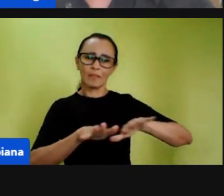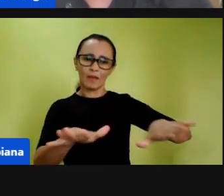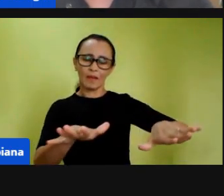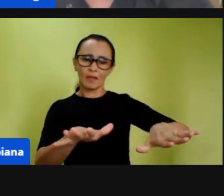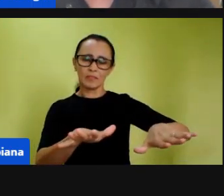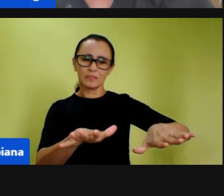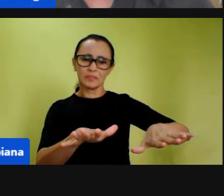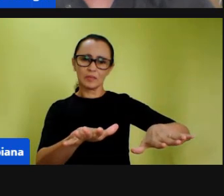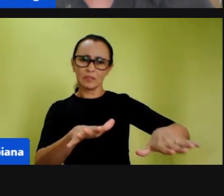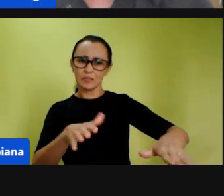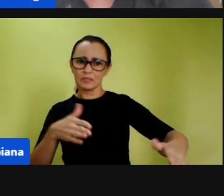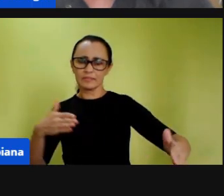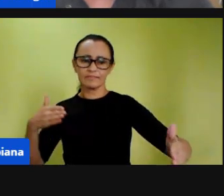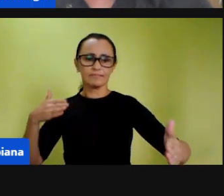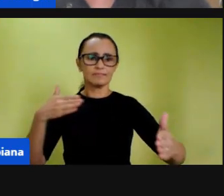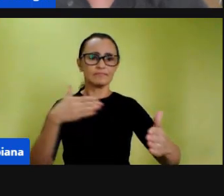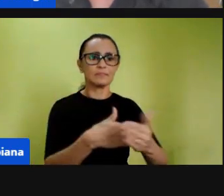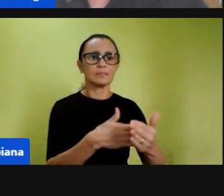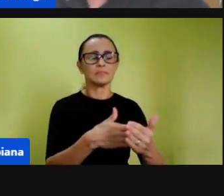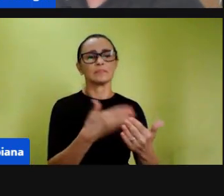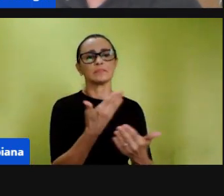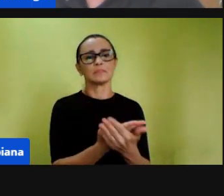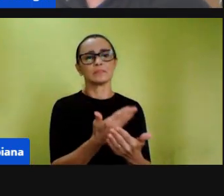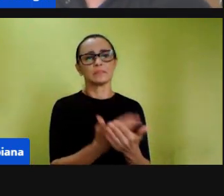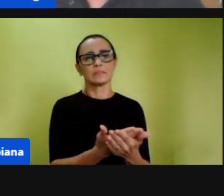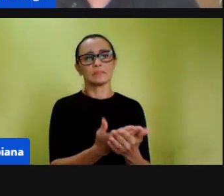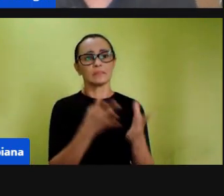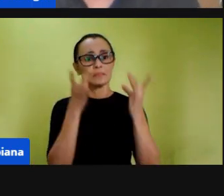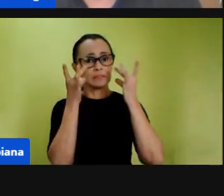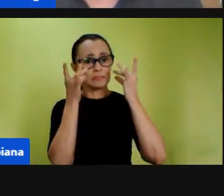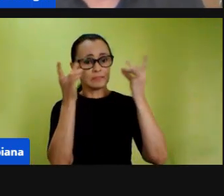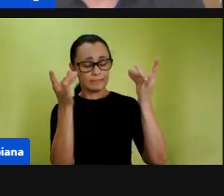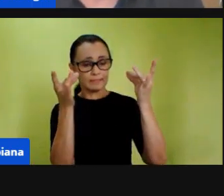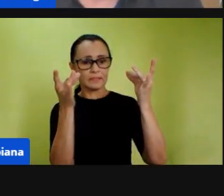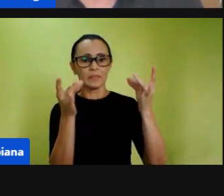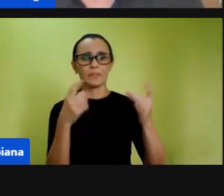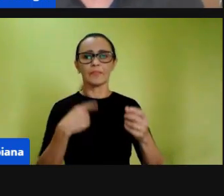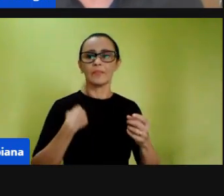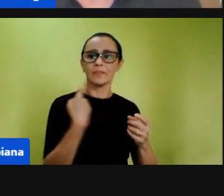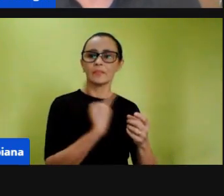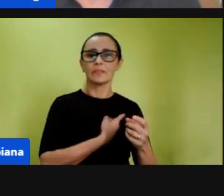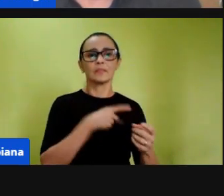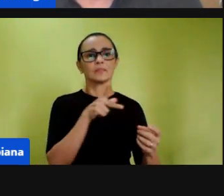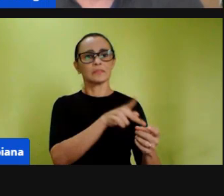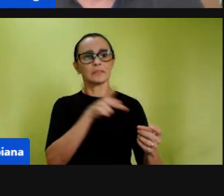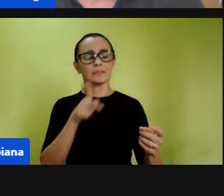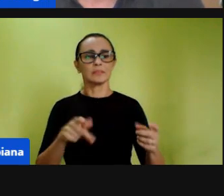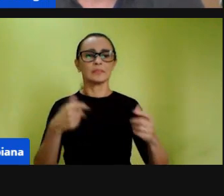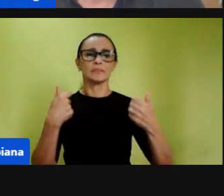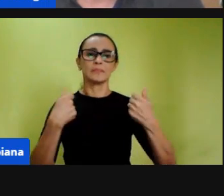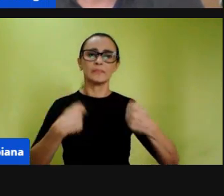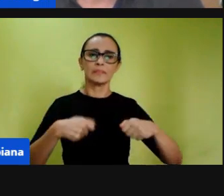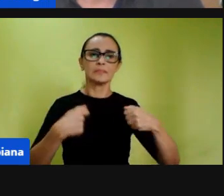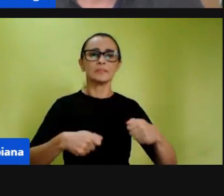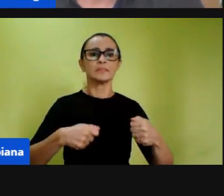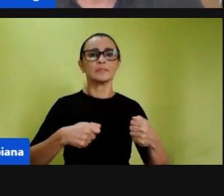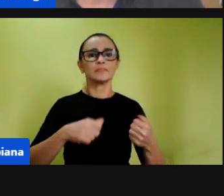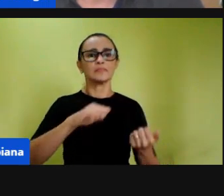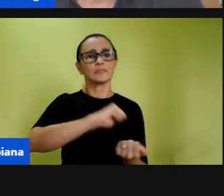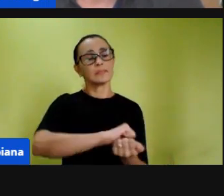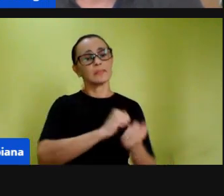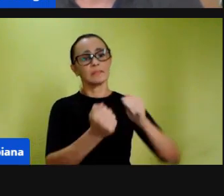ela chegou sem avisar e nós, professores, tivemos que nos adequar a essa nova estratégia de